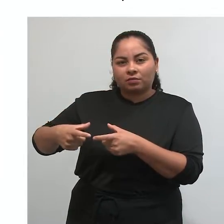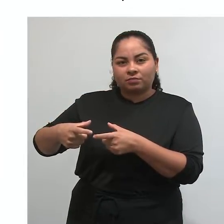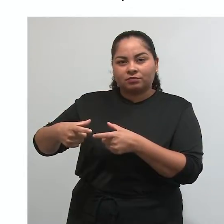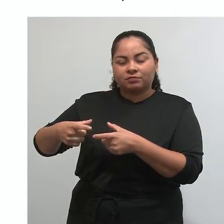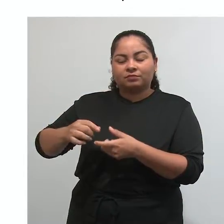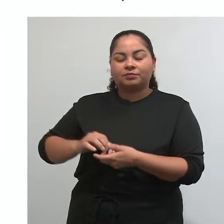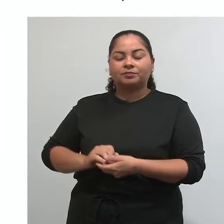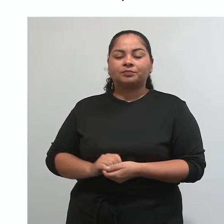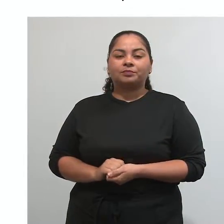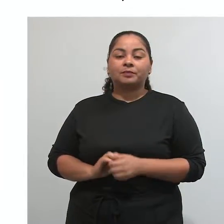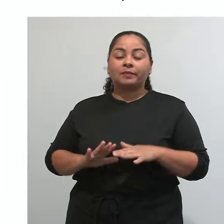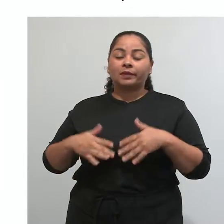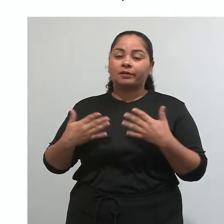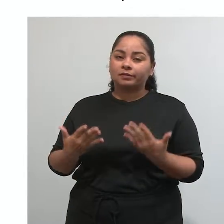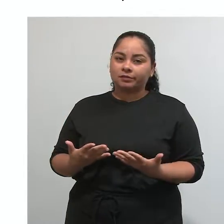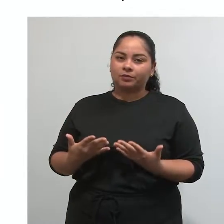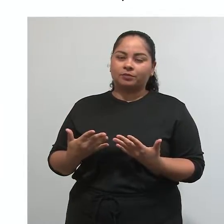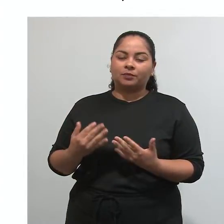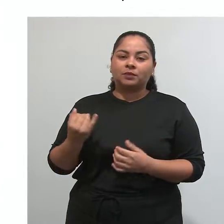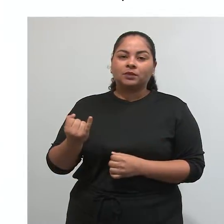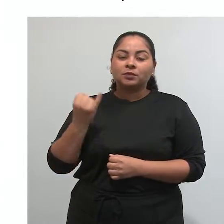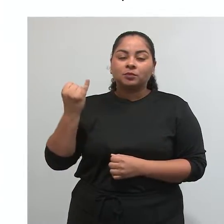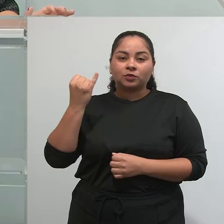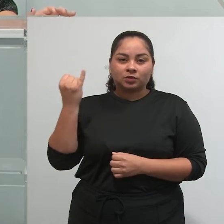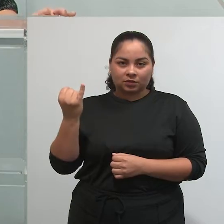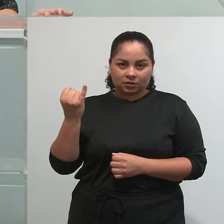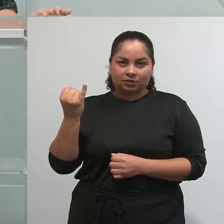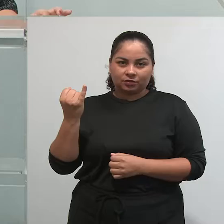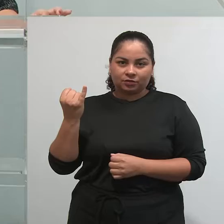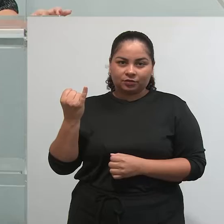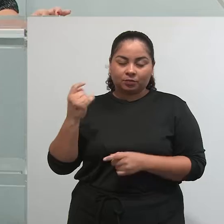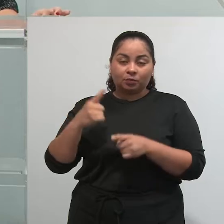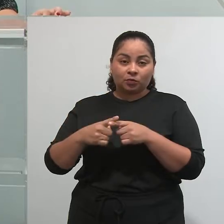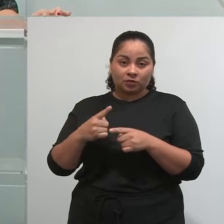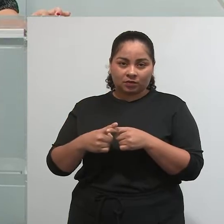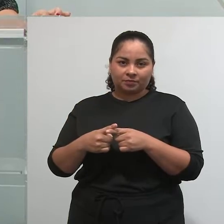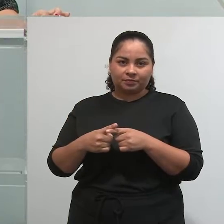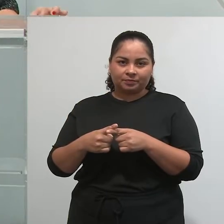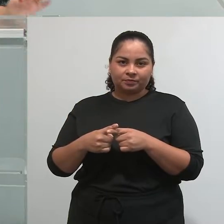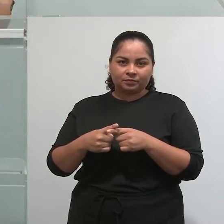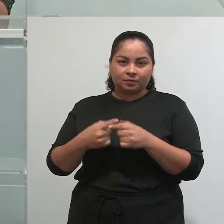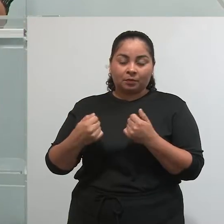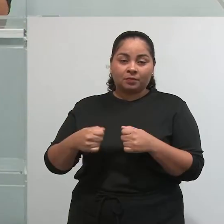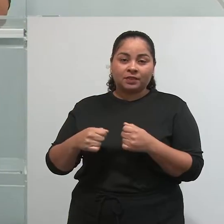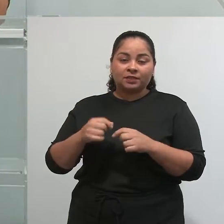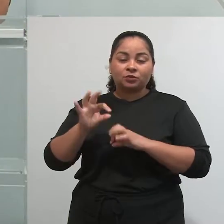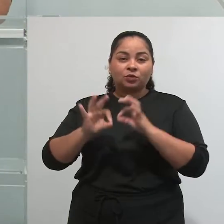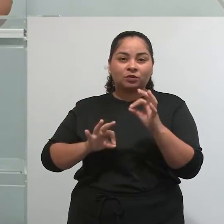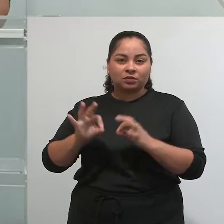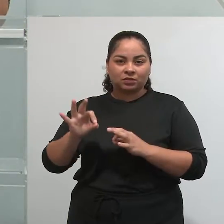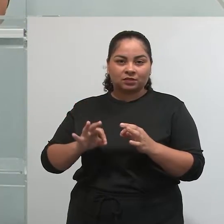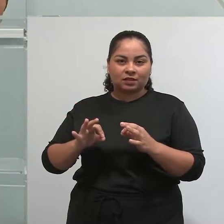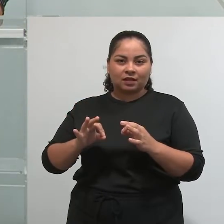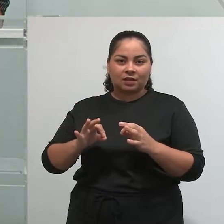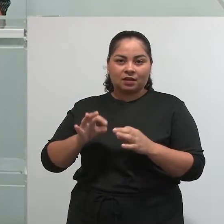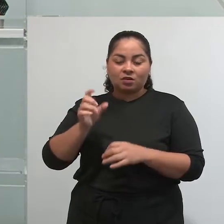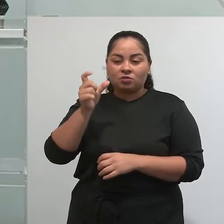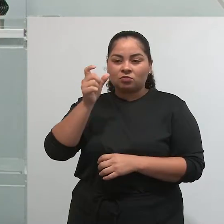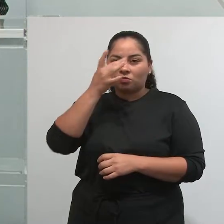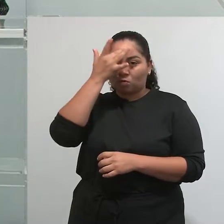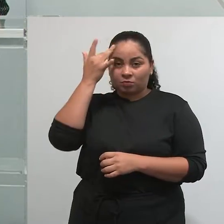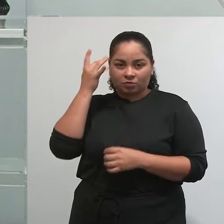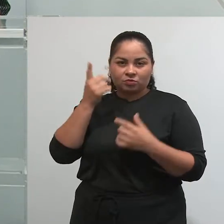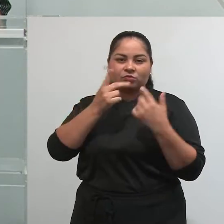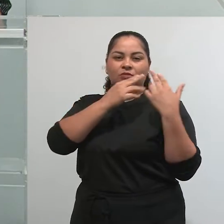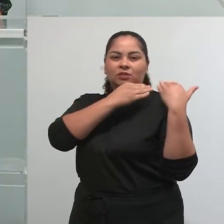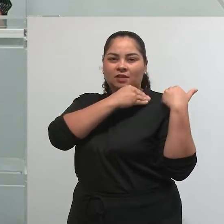depois montar o cronograma da atividade? Data e local você vai definir com os responsáveis do ambiente que você